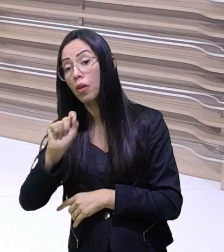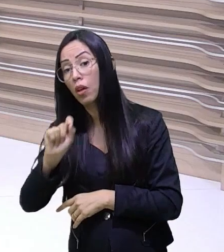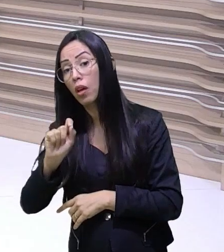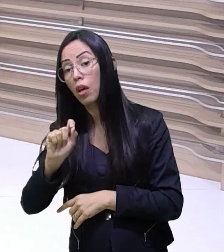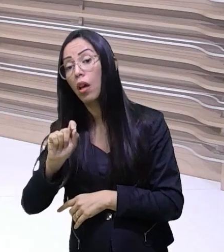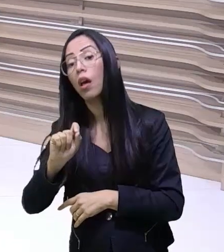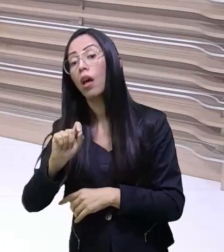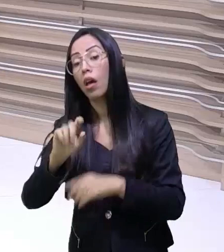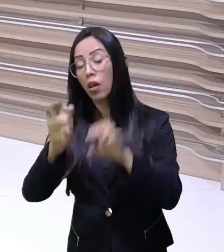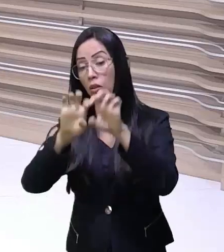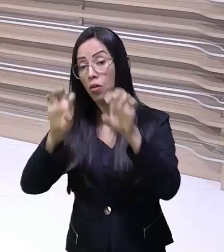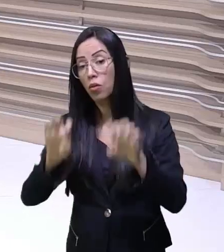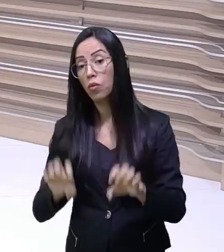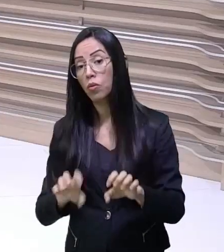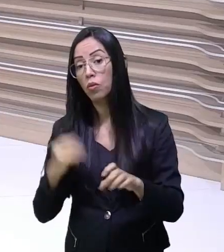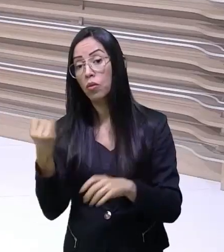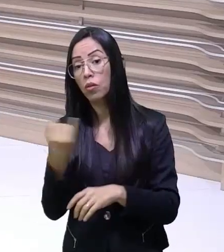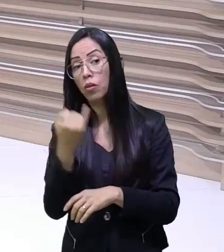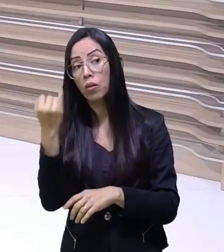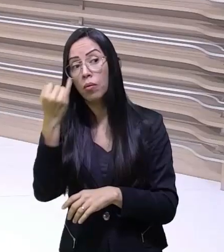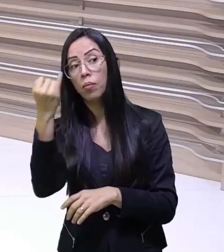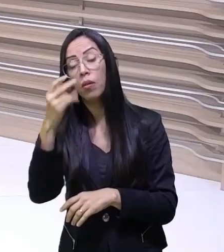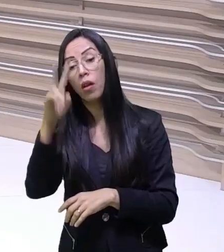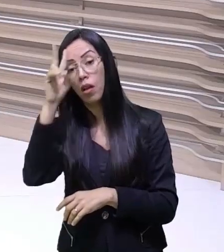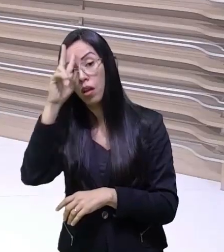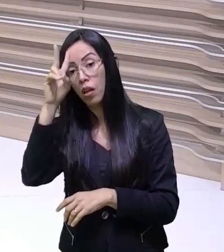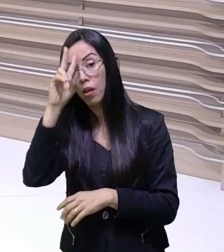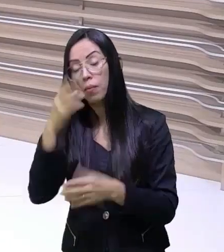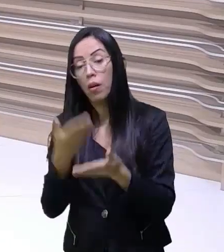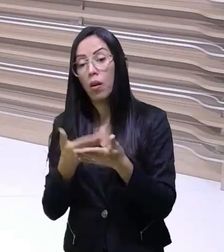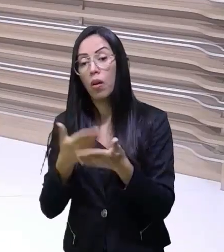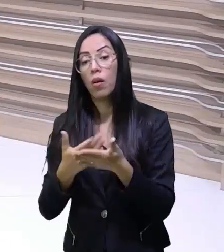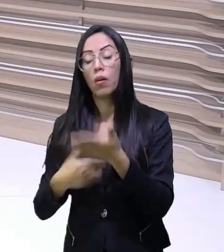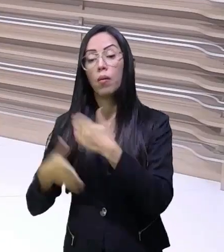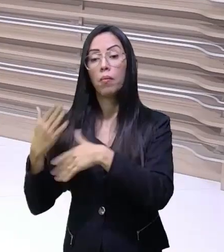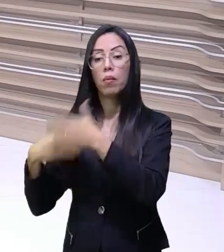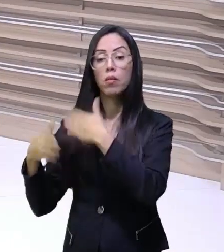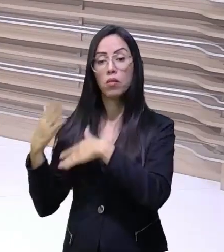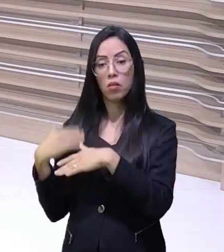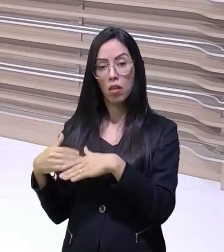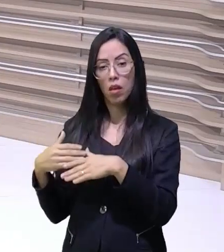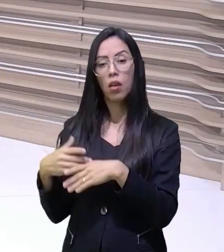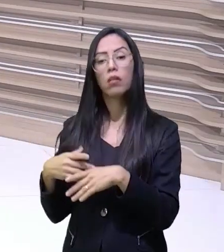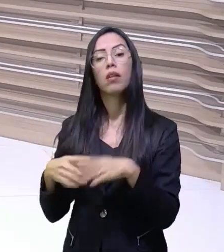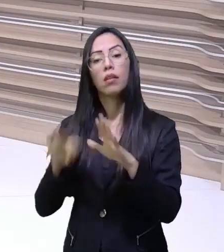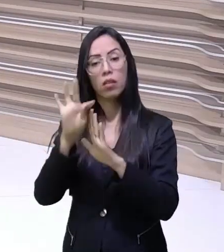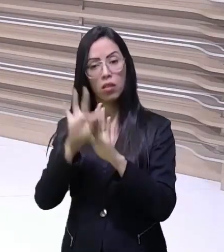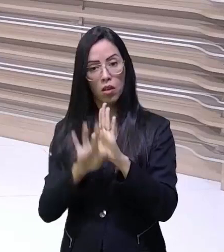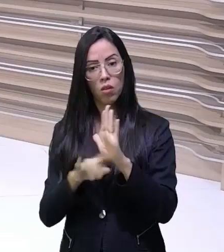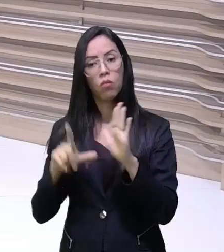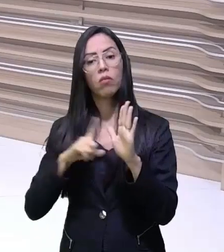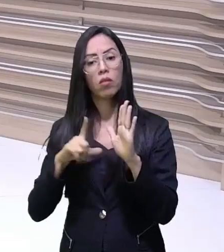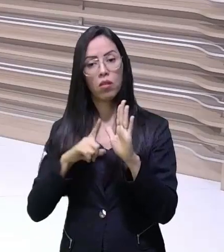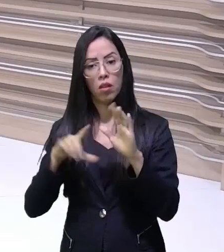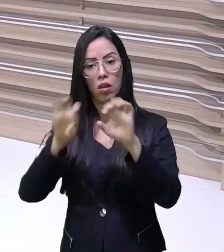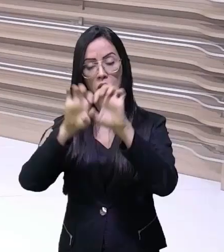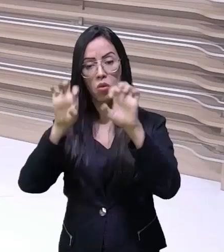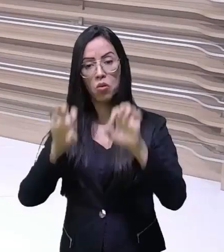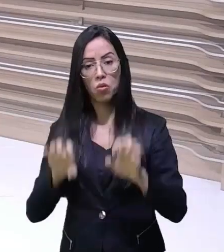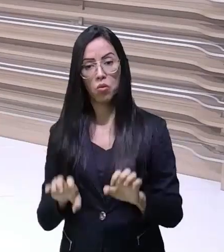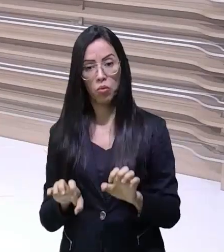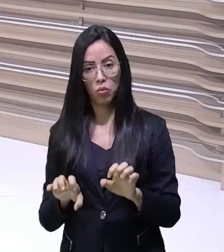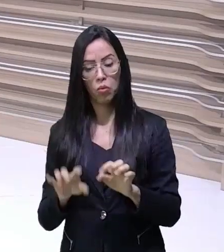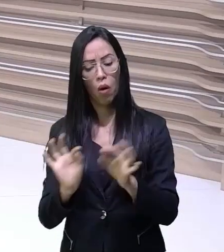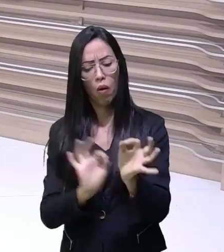estrutura. Lembra que eu falei numa aula passada para vocês que todo o texto tem uma estrutura? Exatamente. Aqui, por